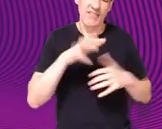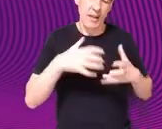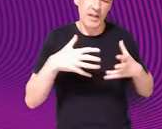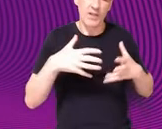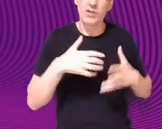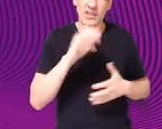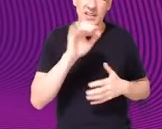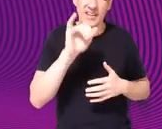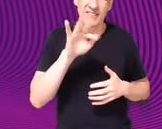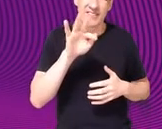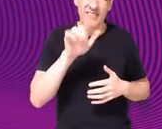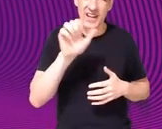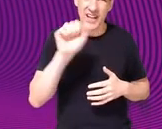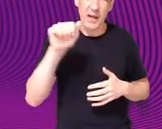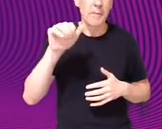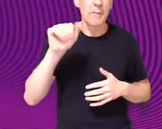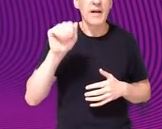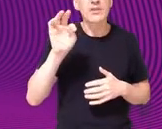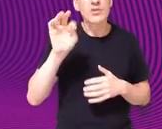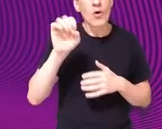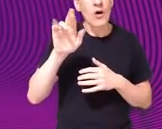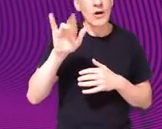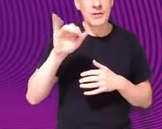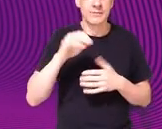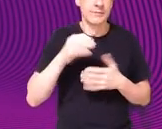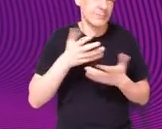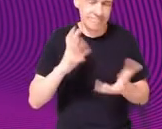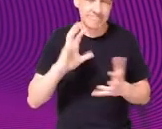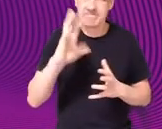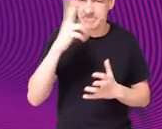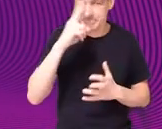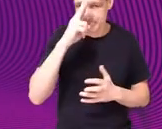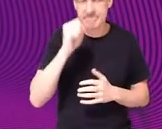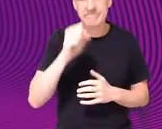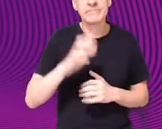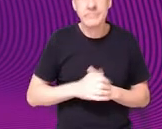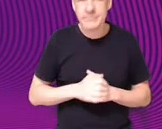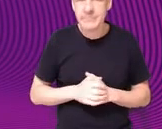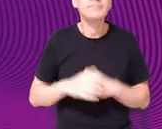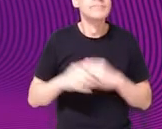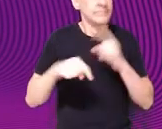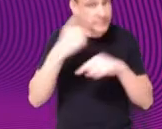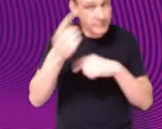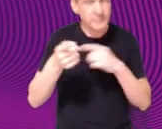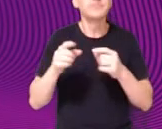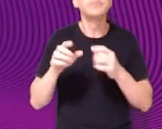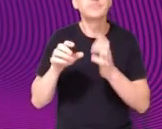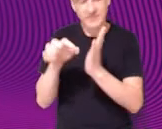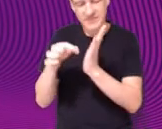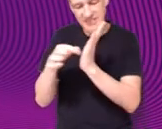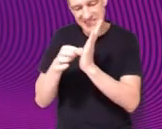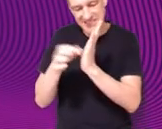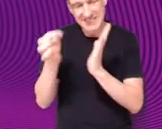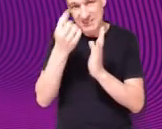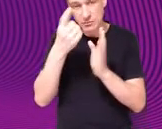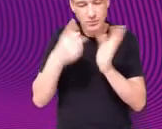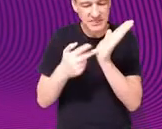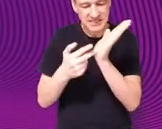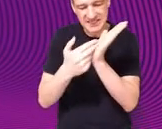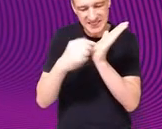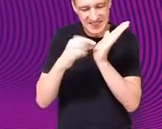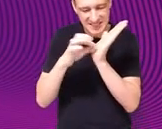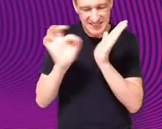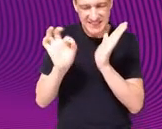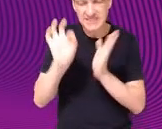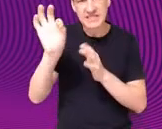inflamatória nessa paciente. Frente a isso, ela é biopsiada. É mandado para o Charité, o Dr. Chutais ligou para a